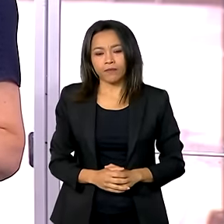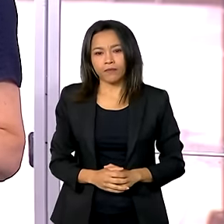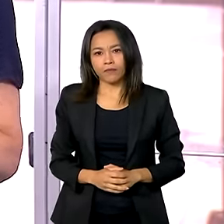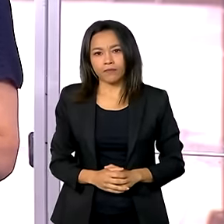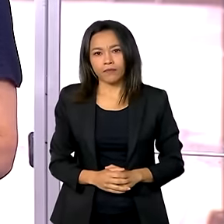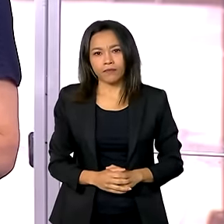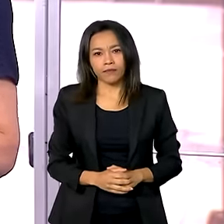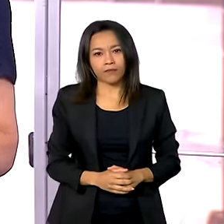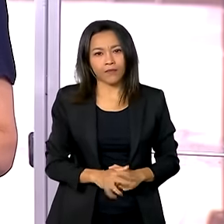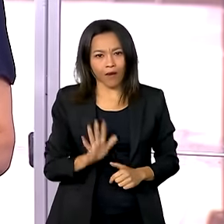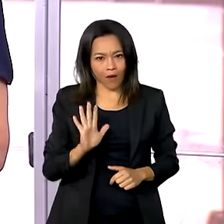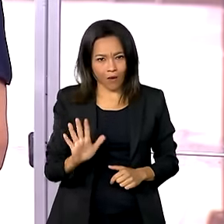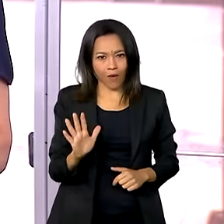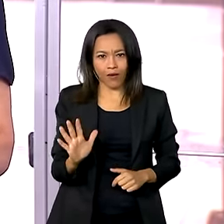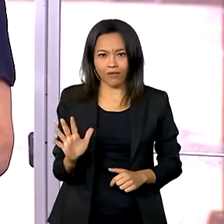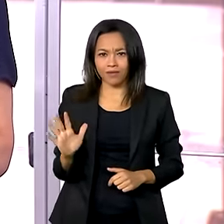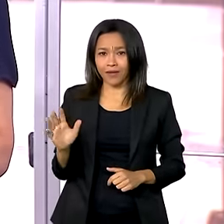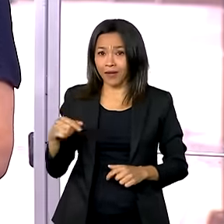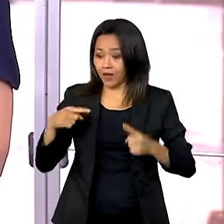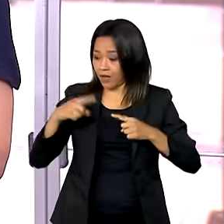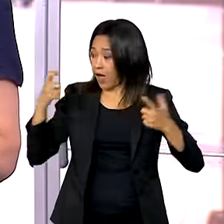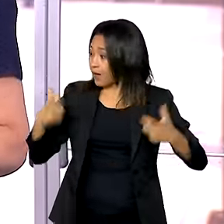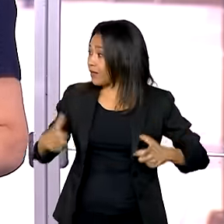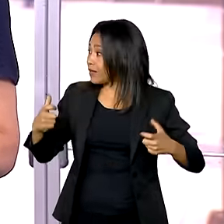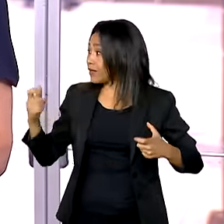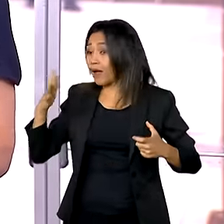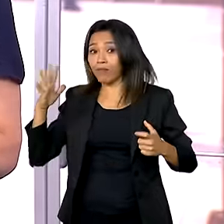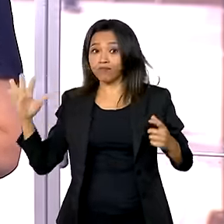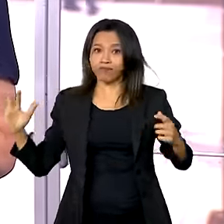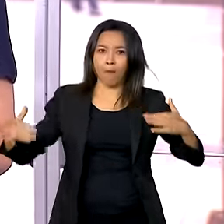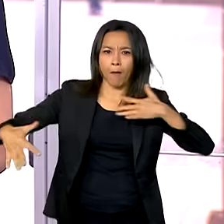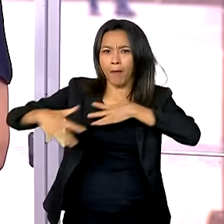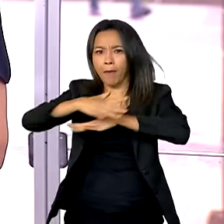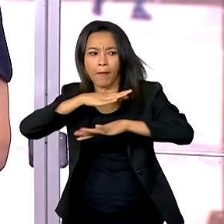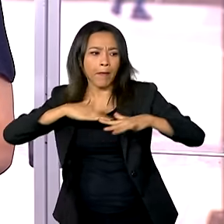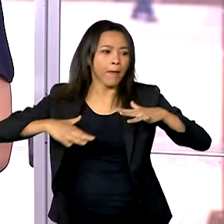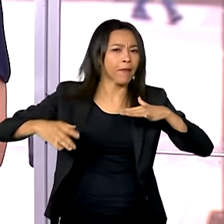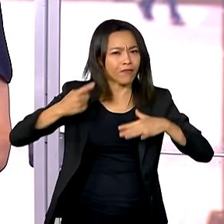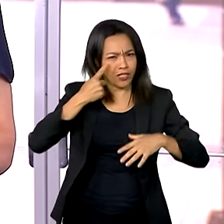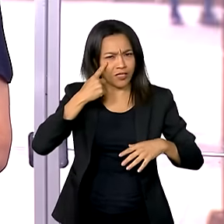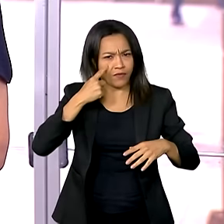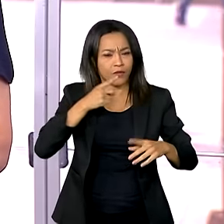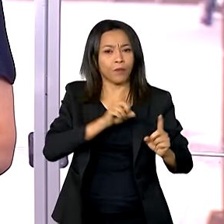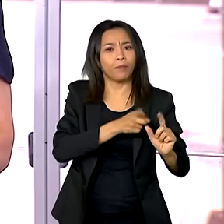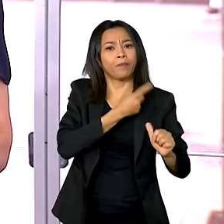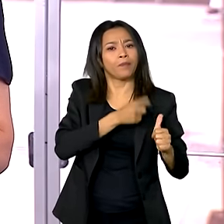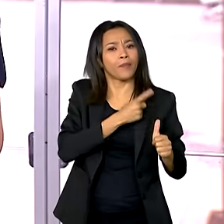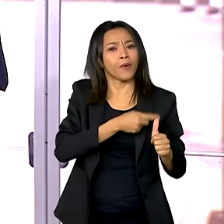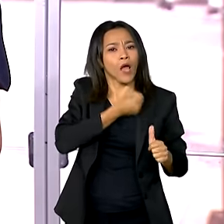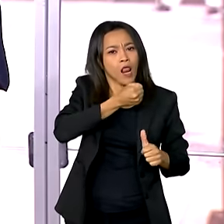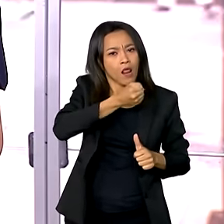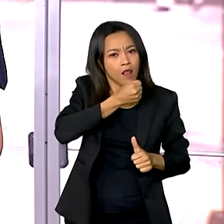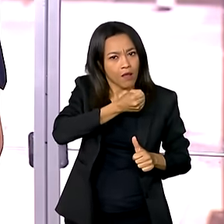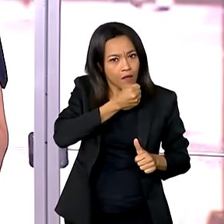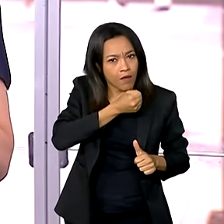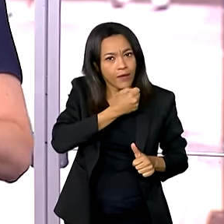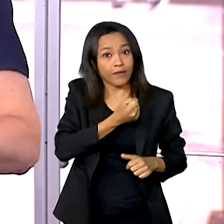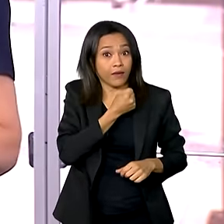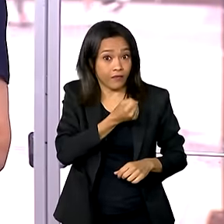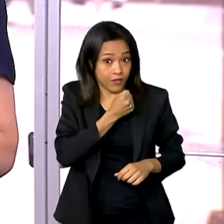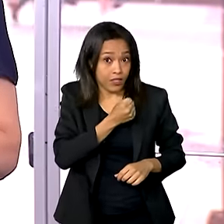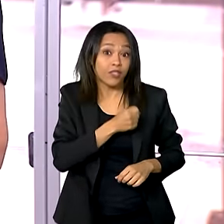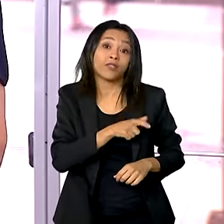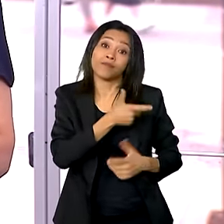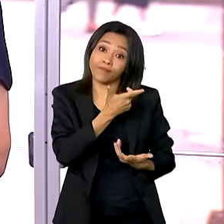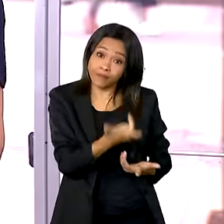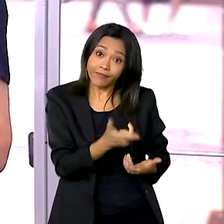Olha, o nosso estúdio aqui está super movimentado. Você acompanhou agora há pouco a entrevista aqui com o ministro Alexandre Padilha, mas mais cedo, quem esteve